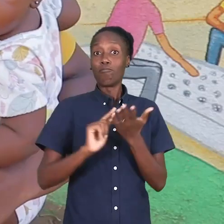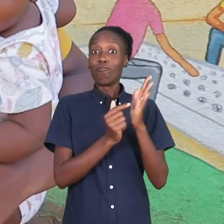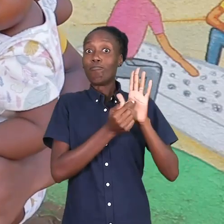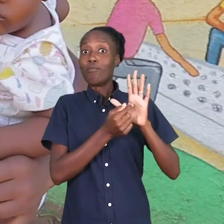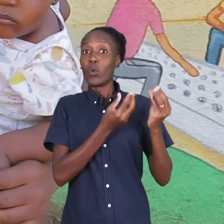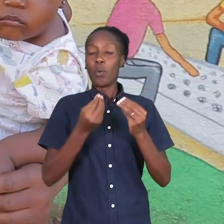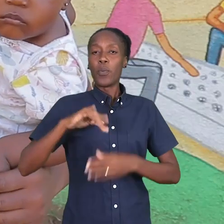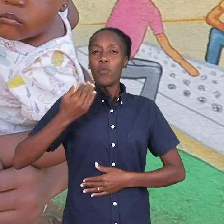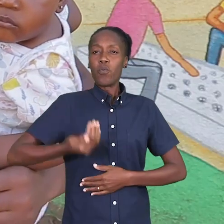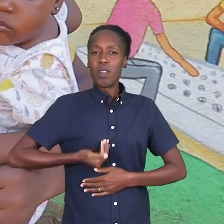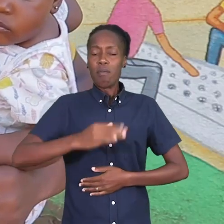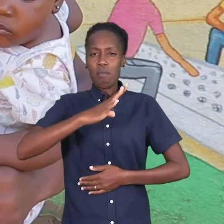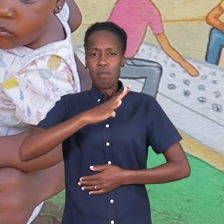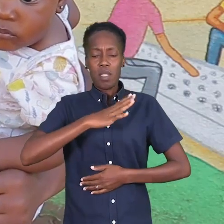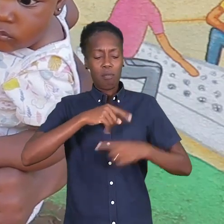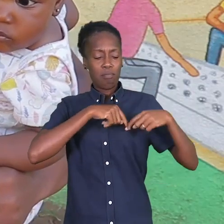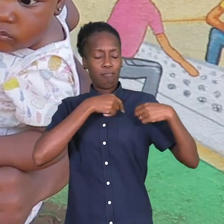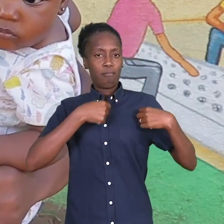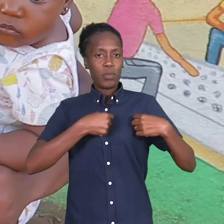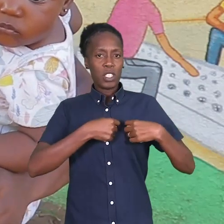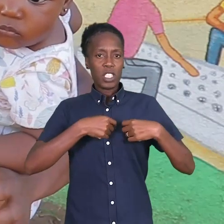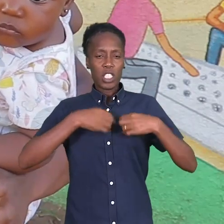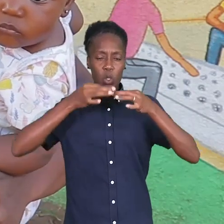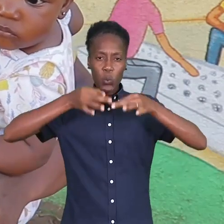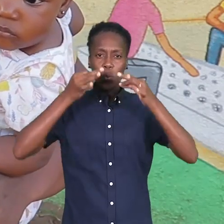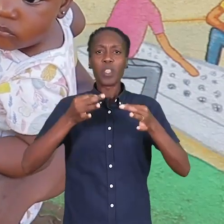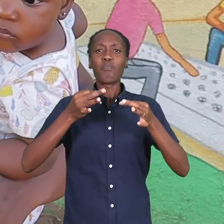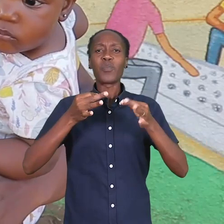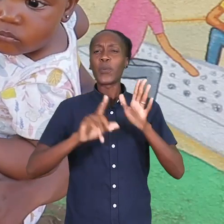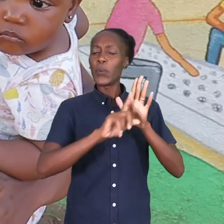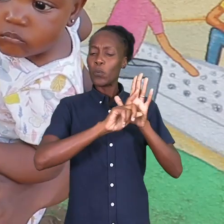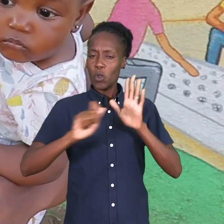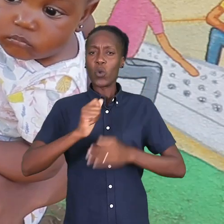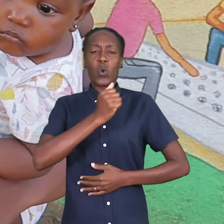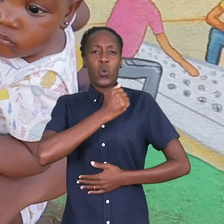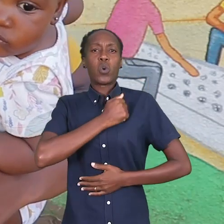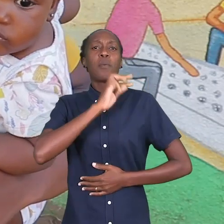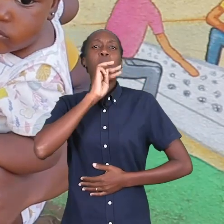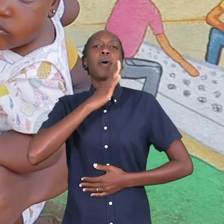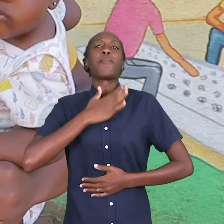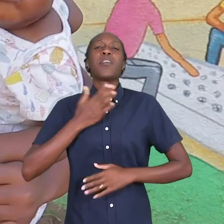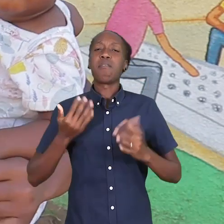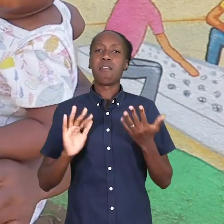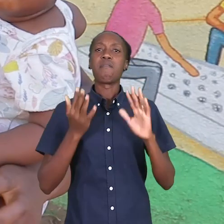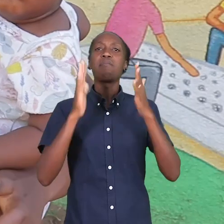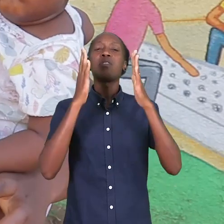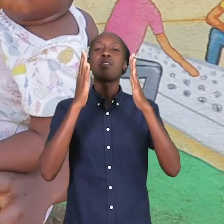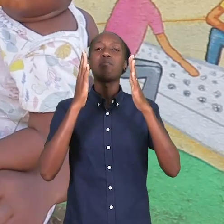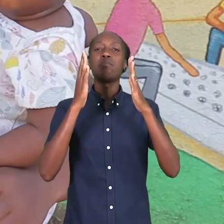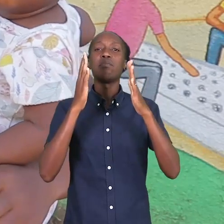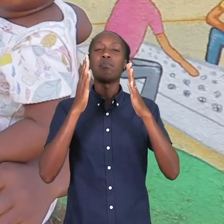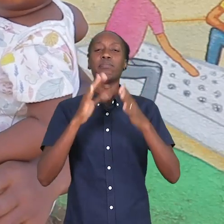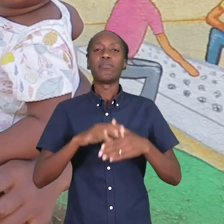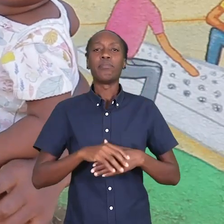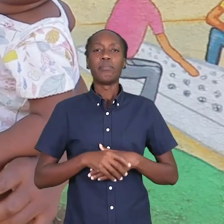como mulher, ela tem um coração humilde e ela é muito forte, é um exemplo a seguir para mim, né, na minha